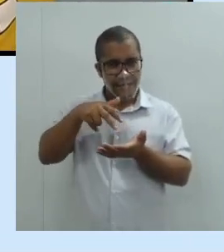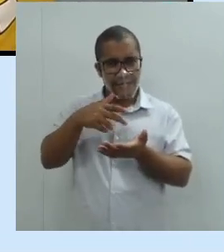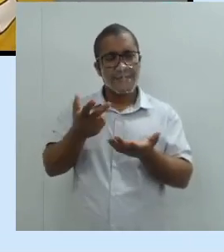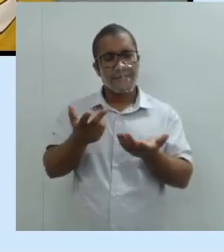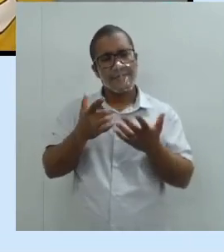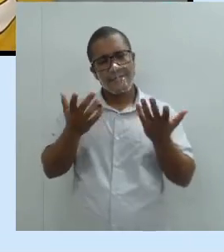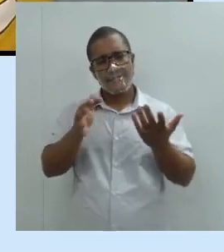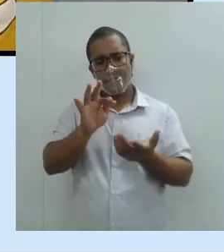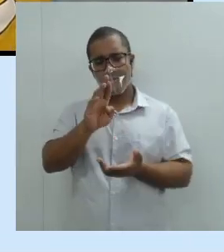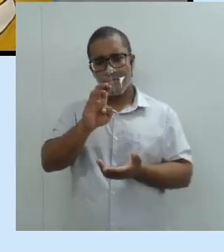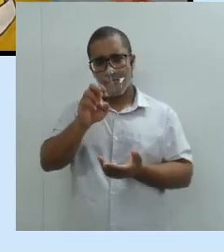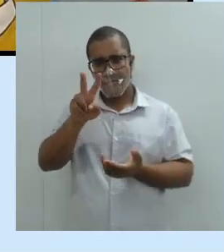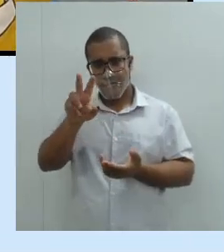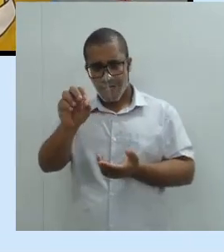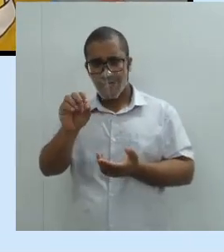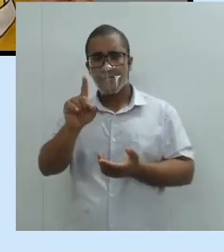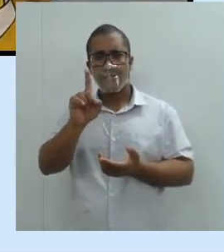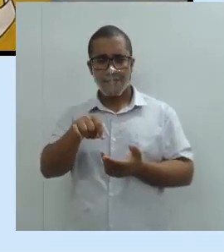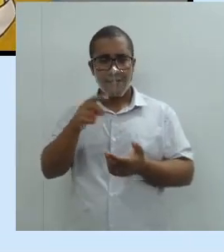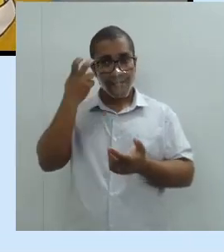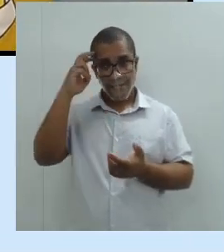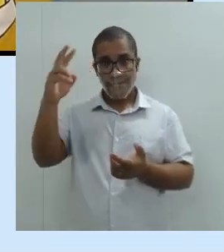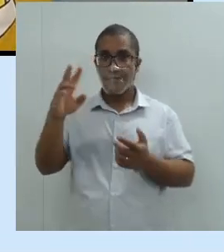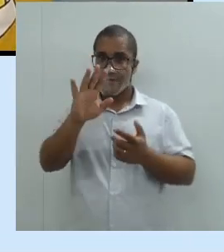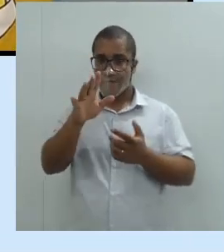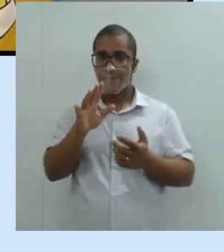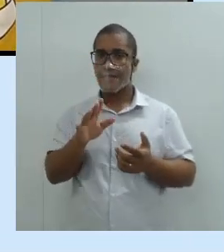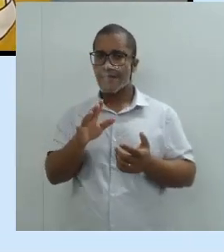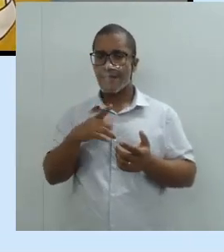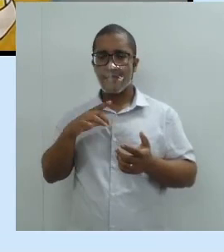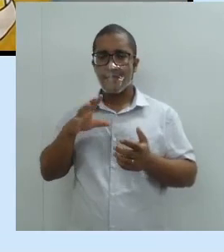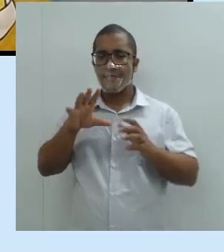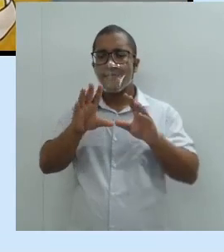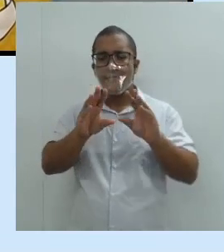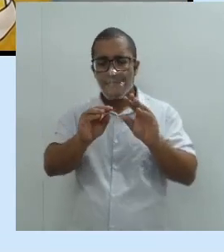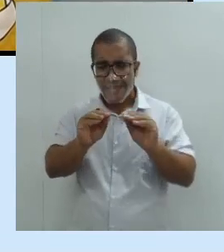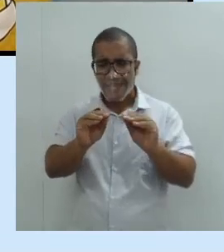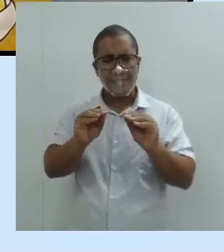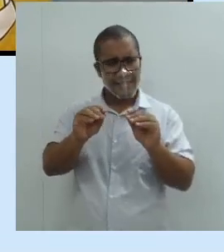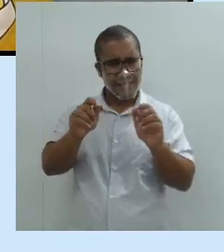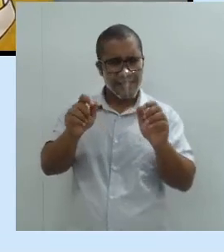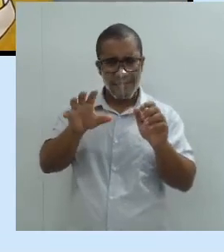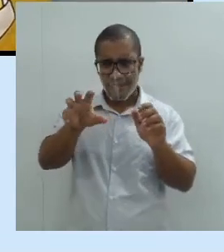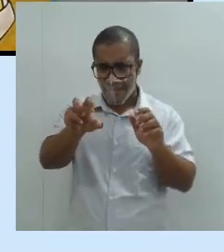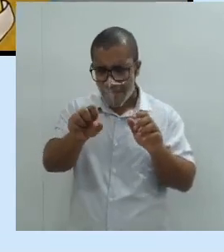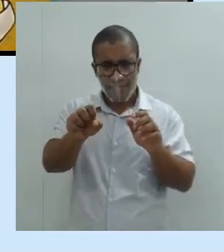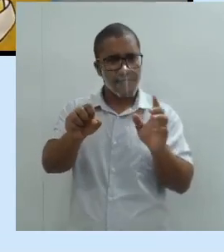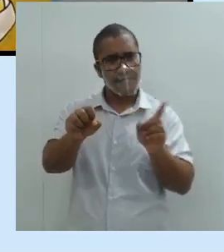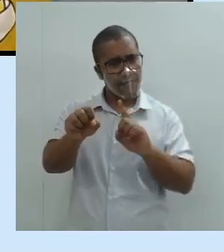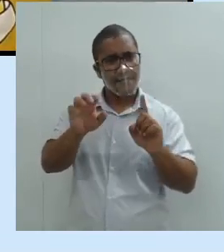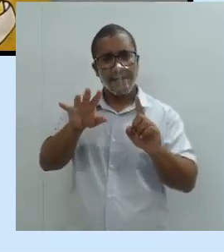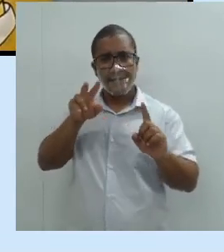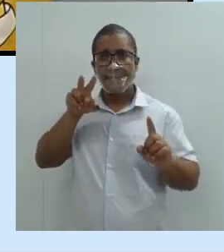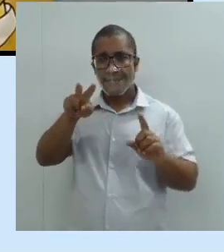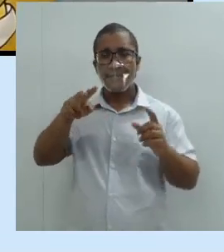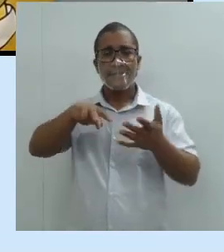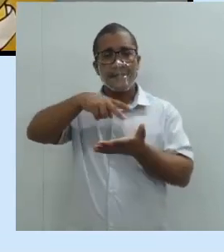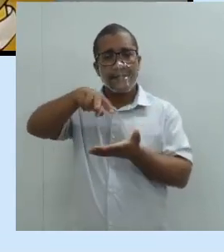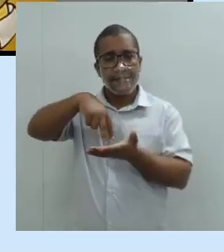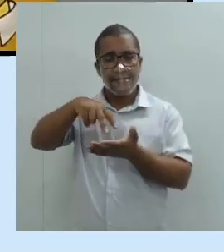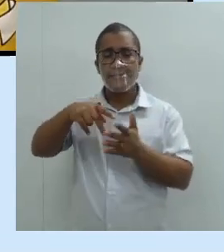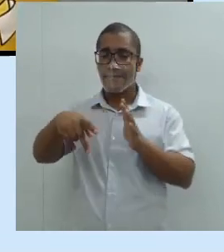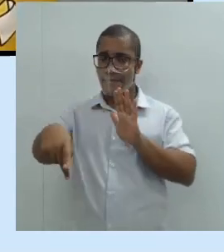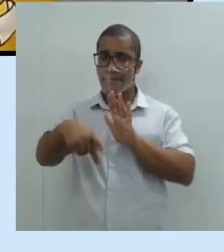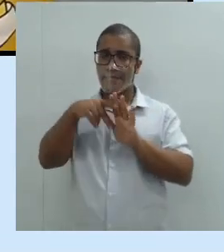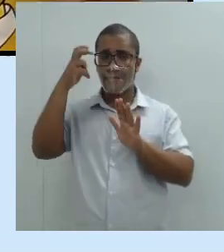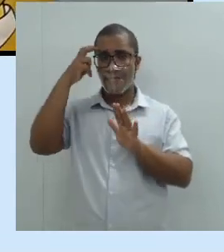cultura imaterial, ou seja, imaterial, lá na frente a gente vai ver o significado, mas o frevo ela é uma